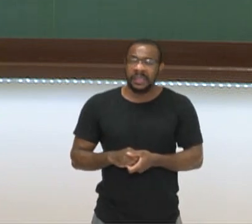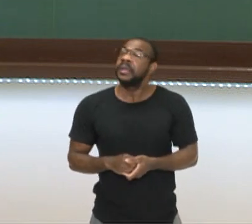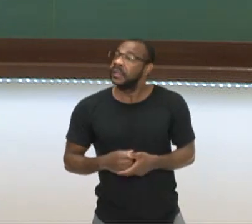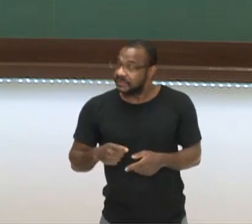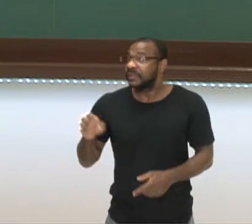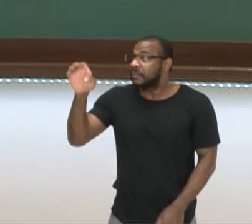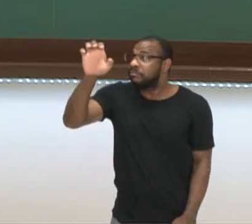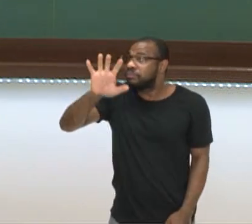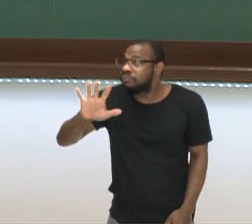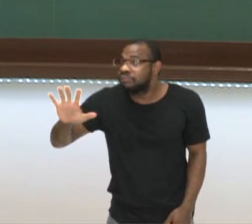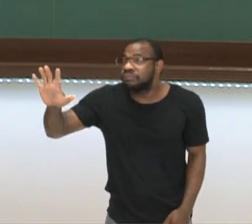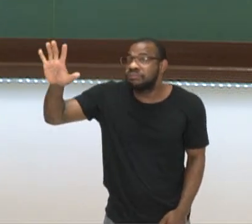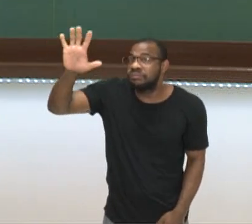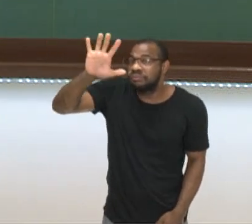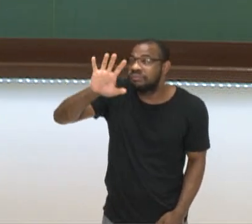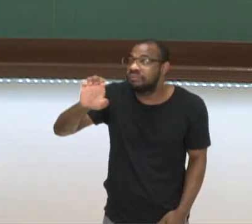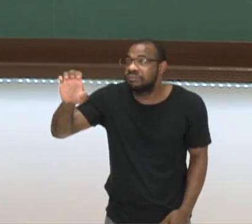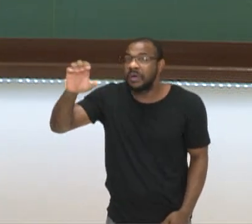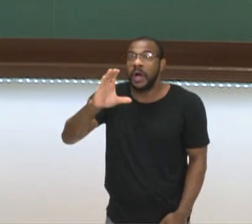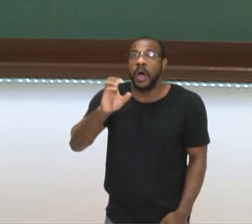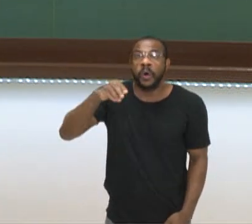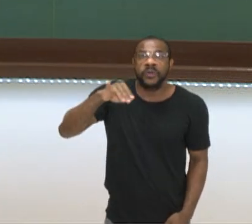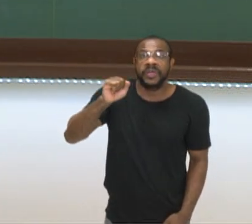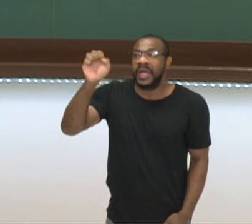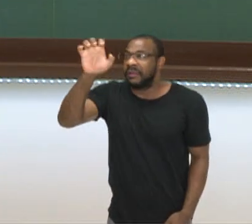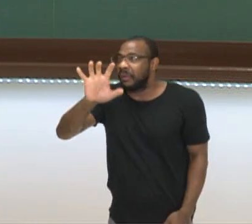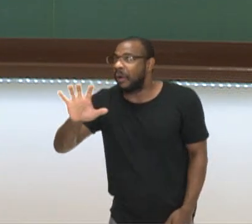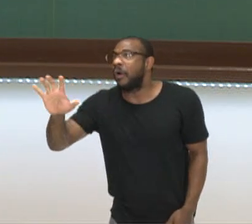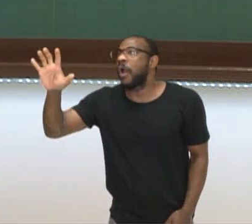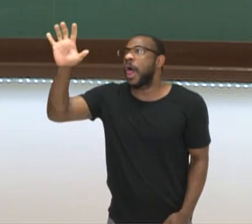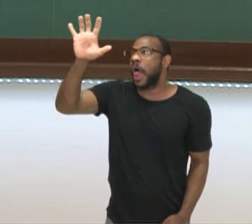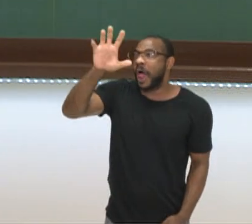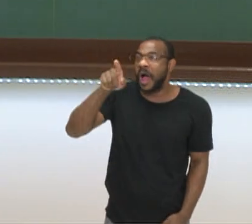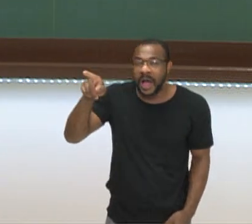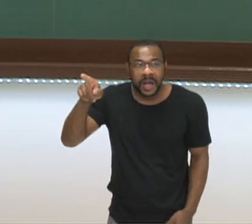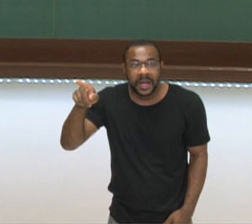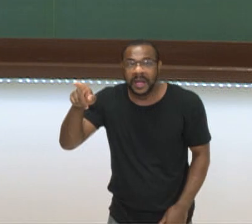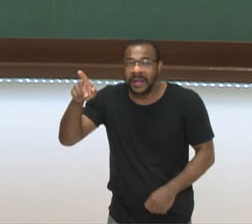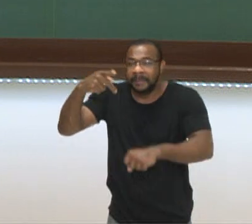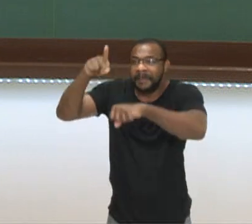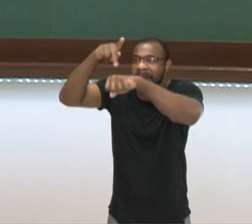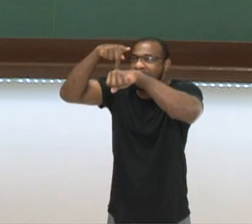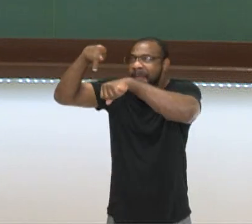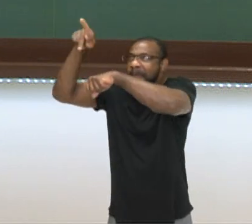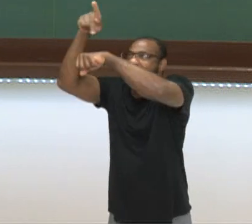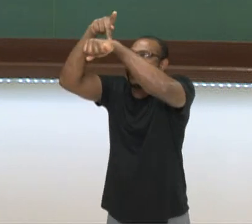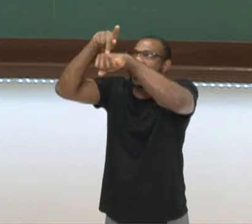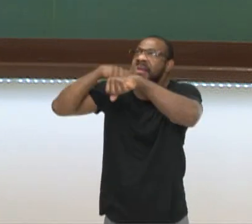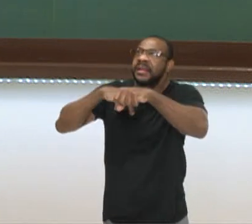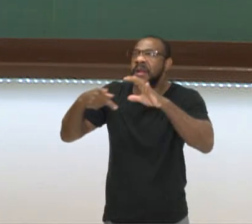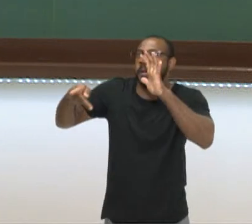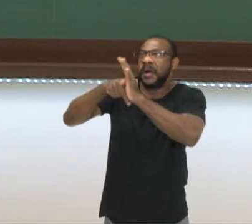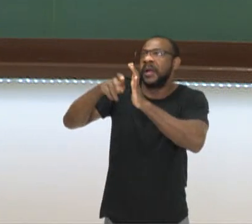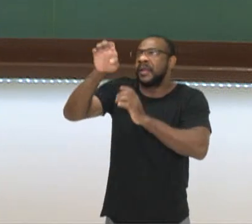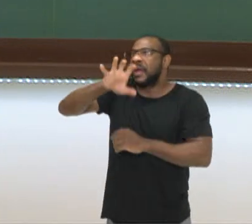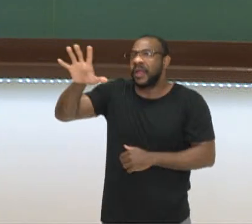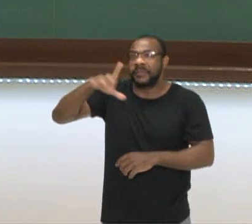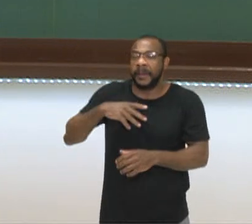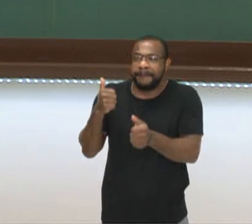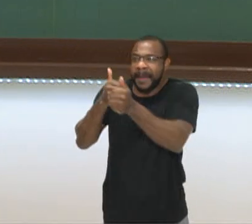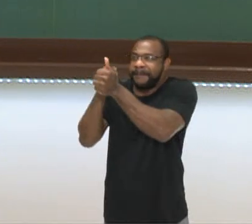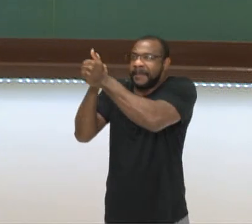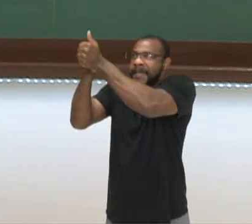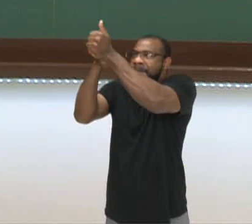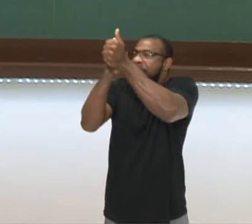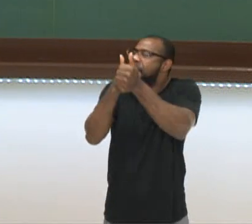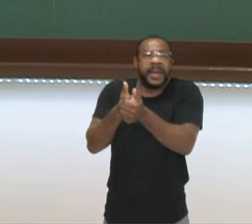continente europeu, se vocês observarem o mapa do continente europeu, todas as nações que pertencem à Europa, elas estão muito